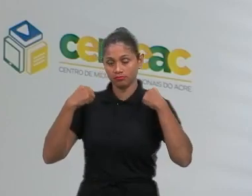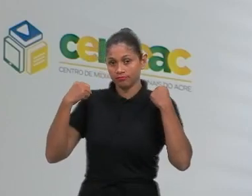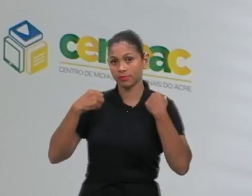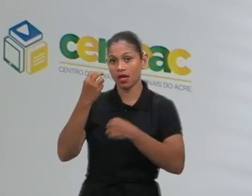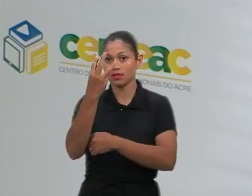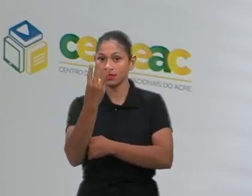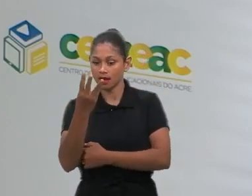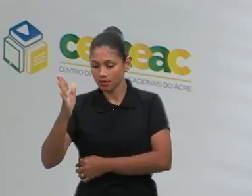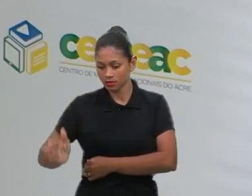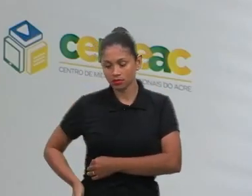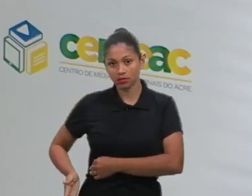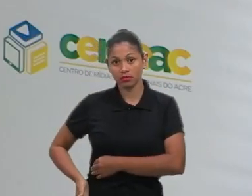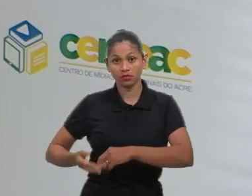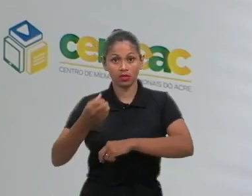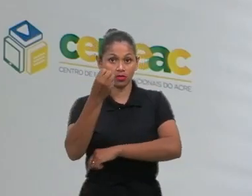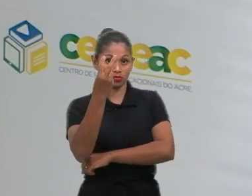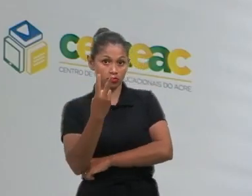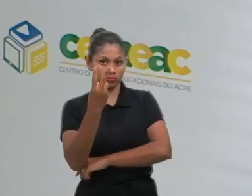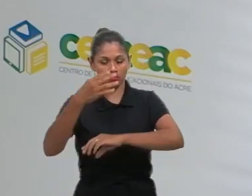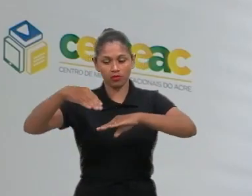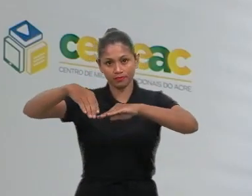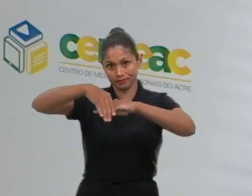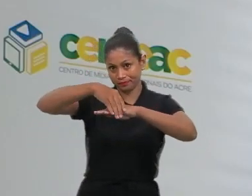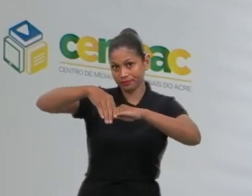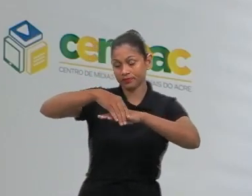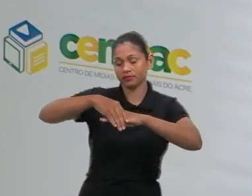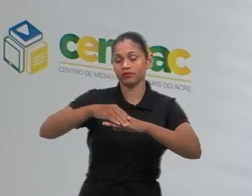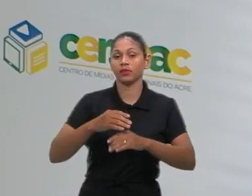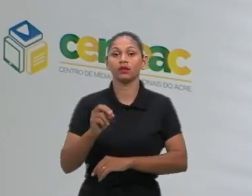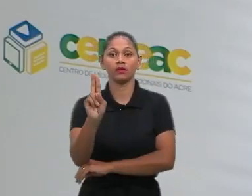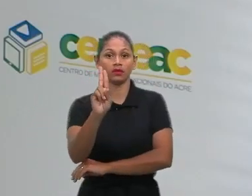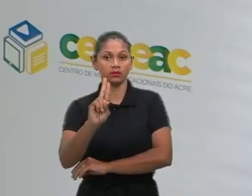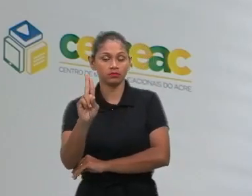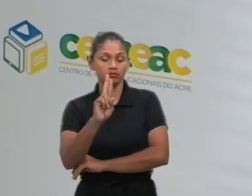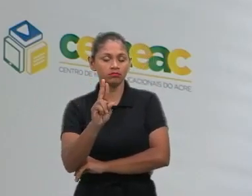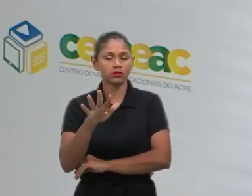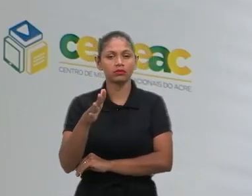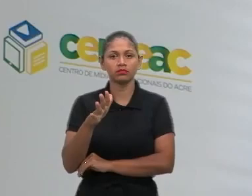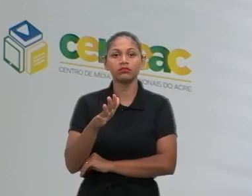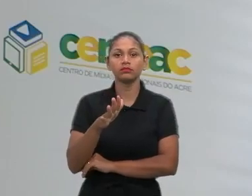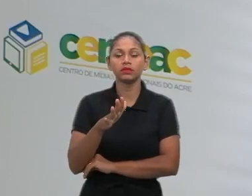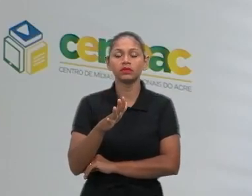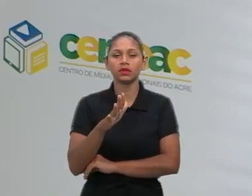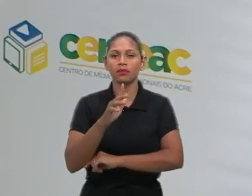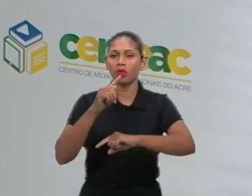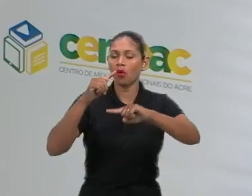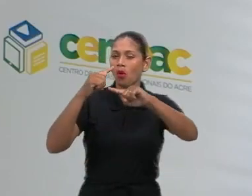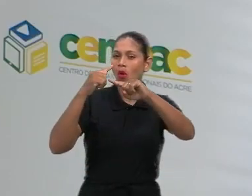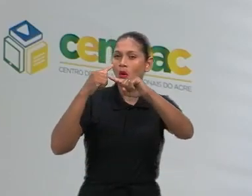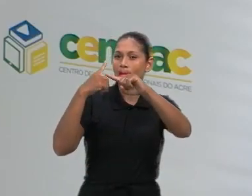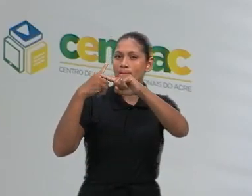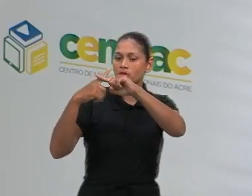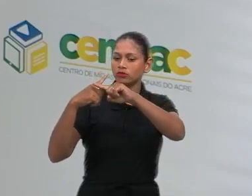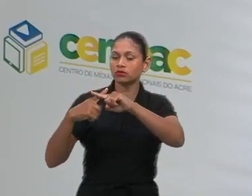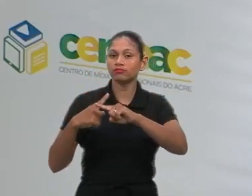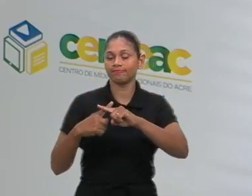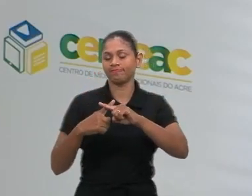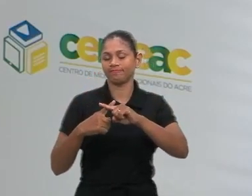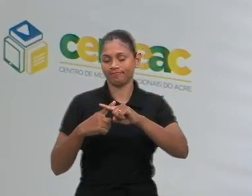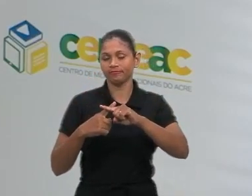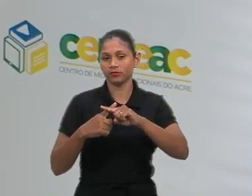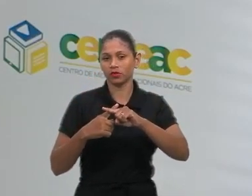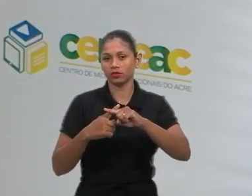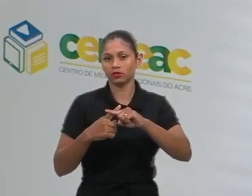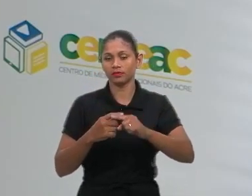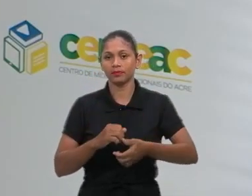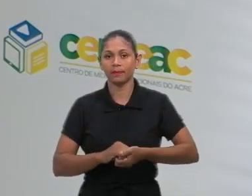calças e 2 sapatos. Isso a gente utiliza o chamado princípio multiplicativo, que é como se fosse um sinônimo da contagem. E